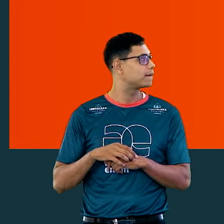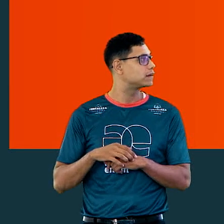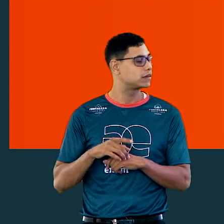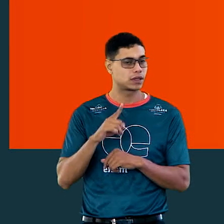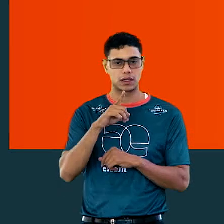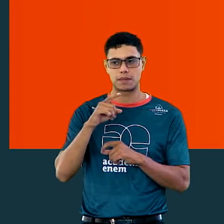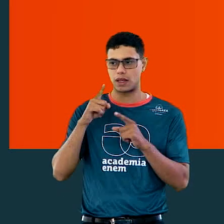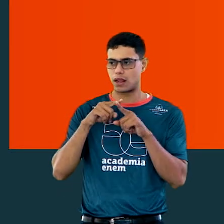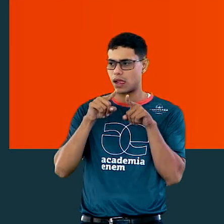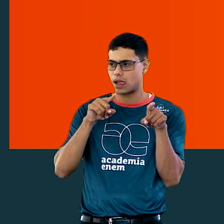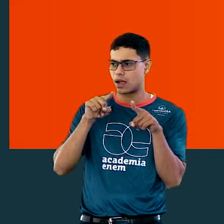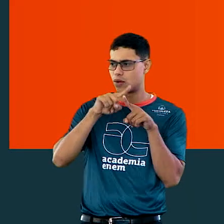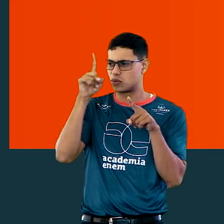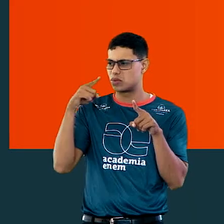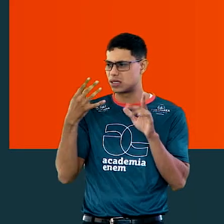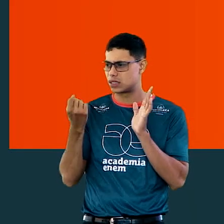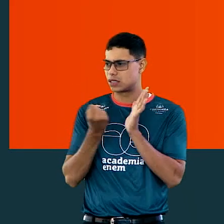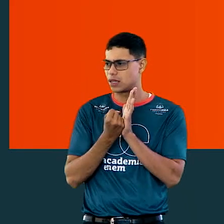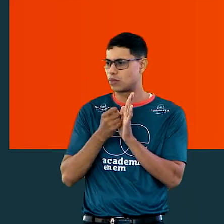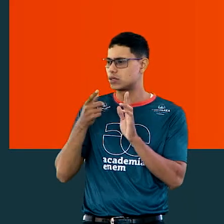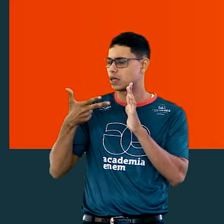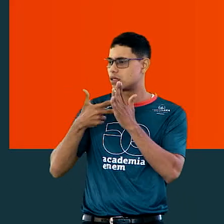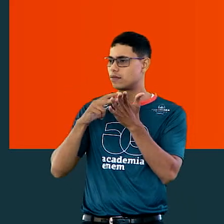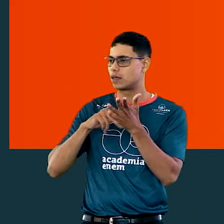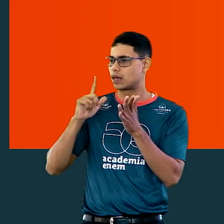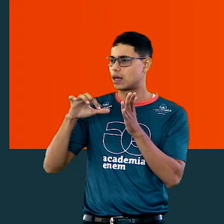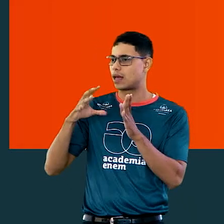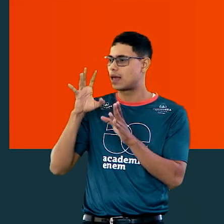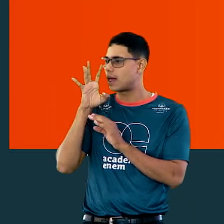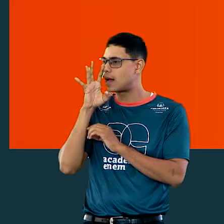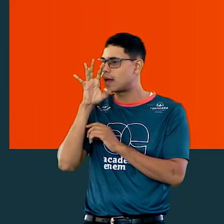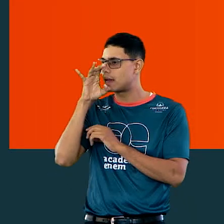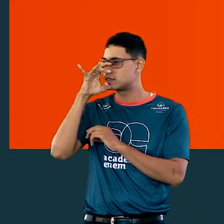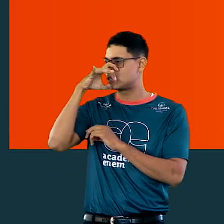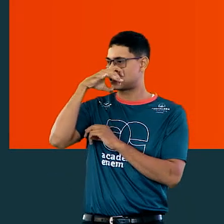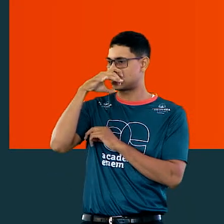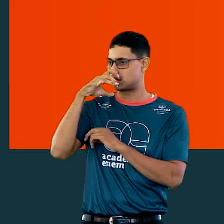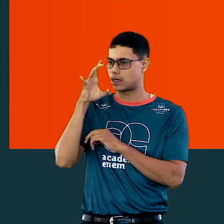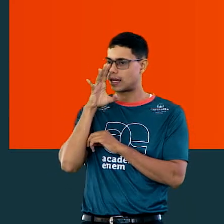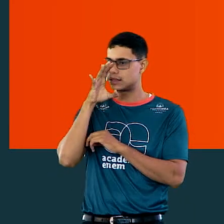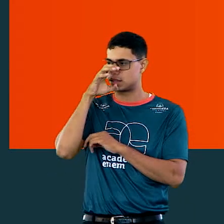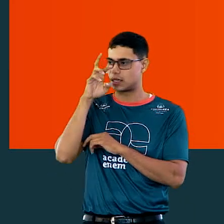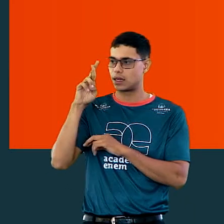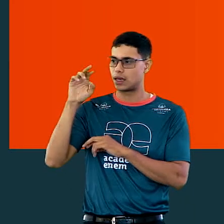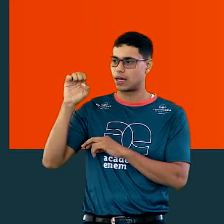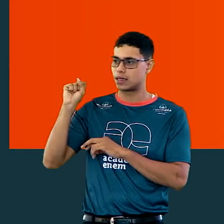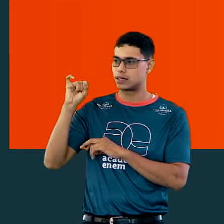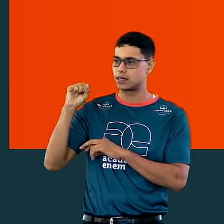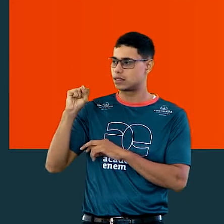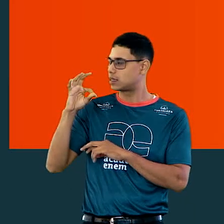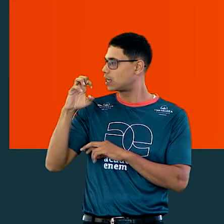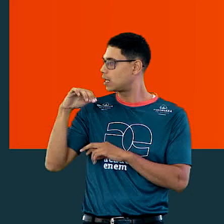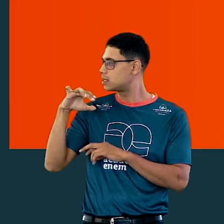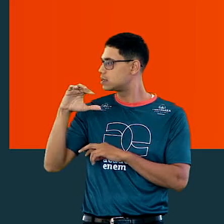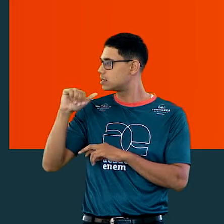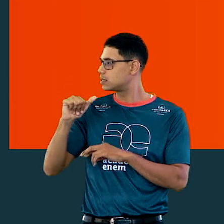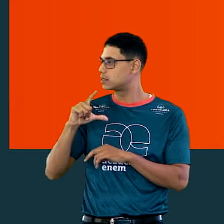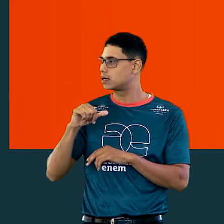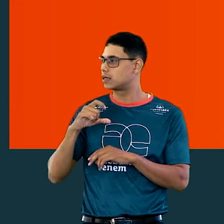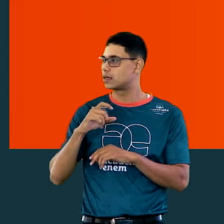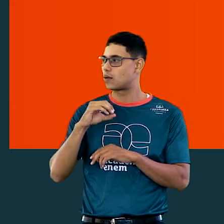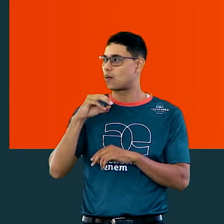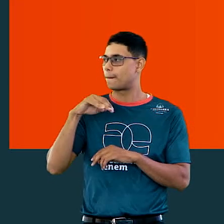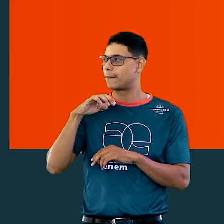estão vendo, é a unidade de resistência, ok? É o ômega